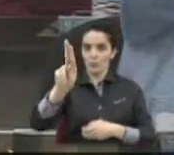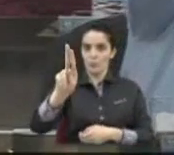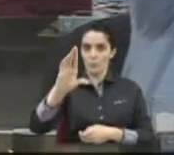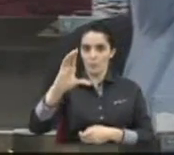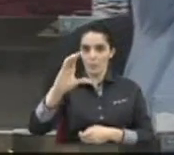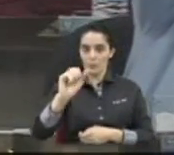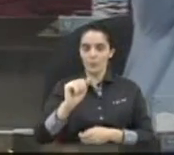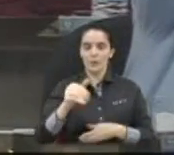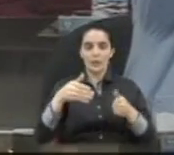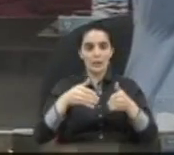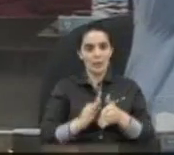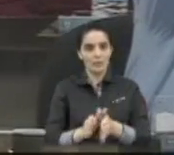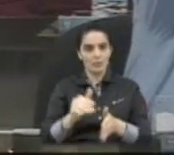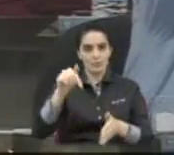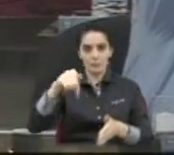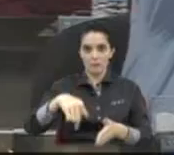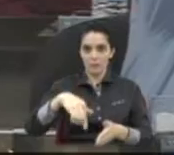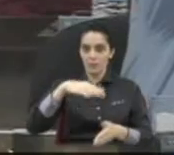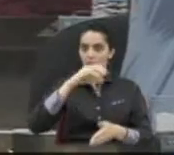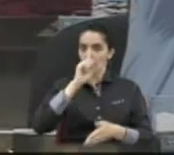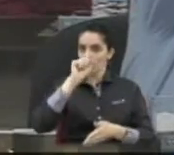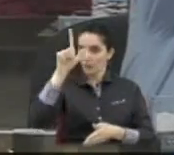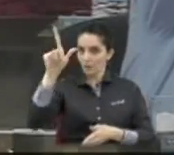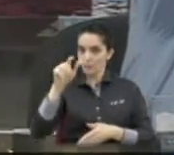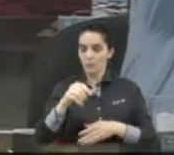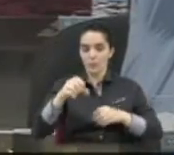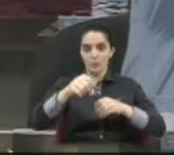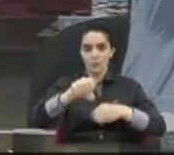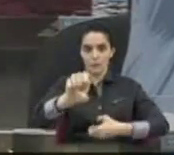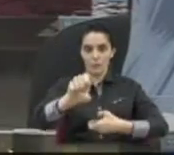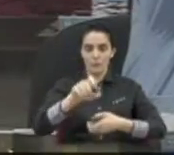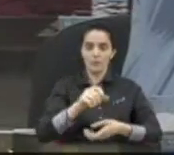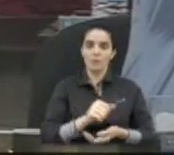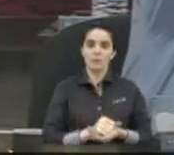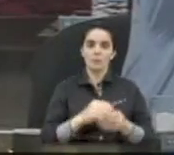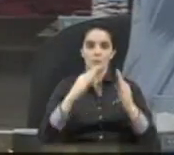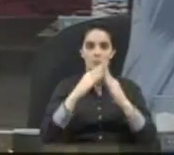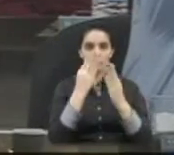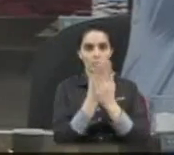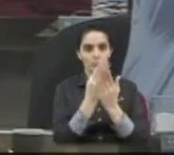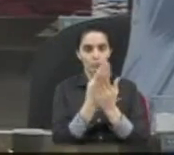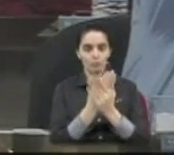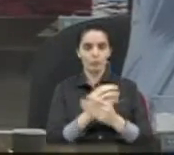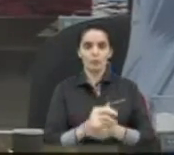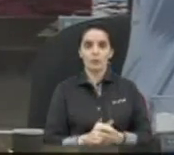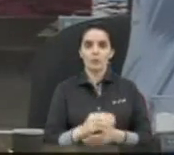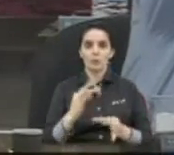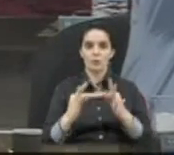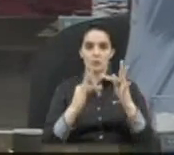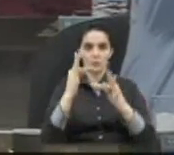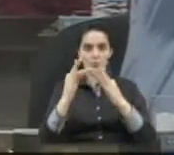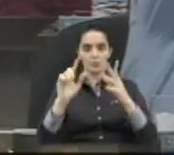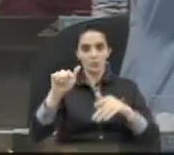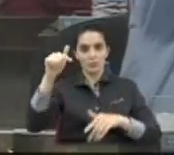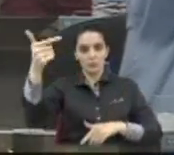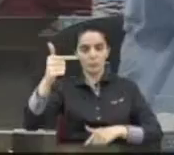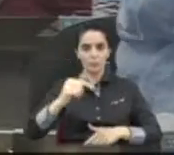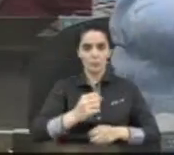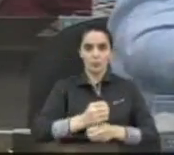nascido limeirense e criado aqui na nossa cidade, se formou pelo colégio técnico, fez engenharia na PUC,